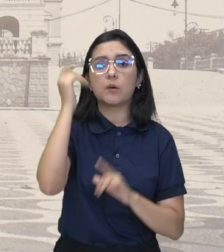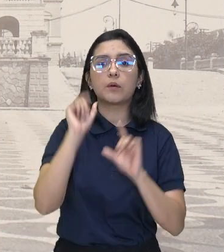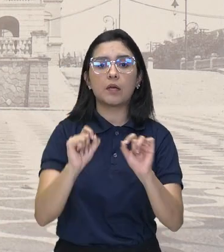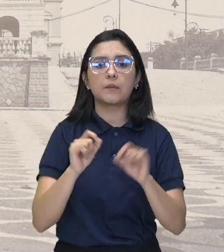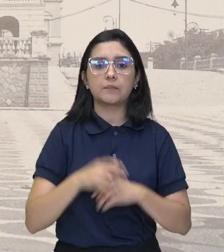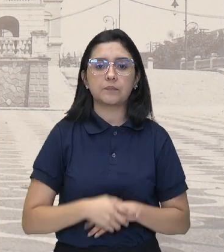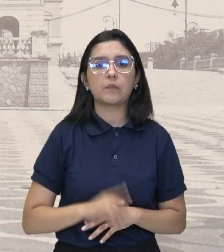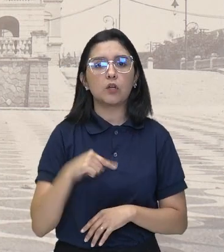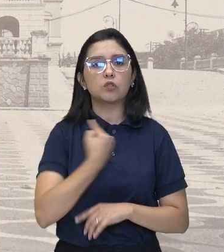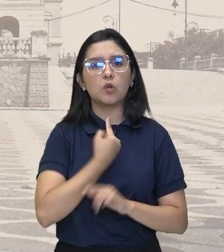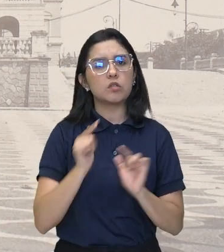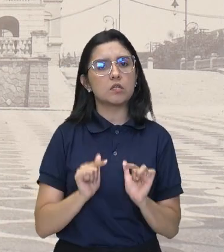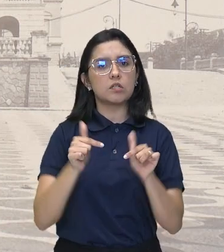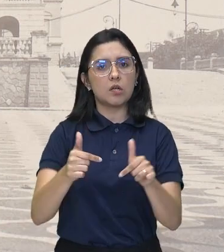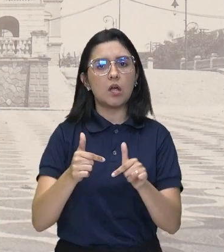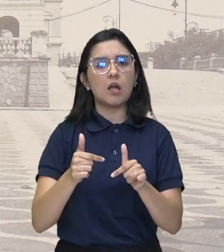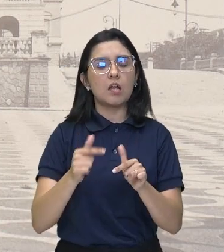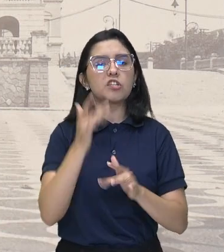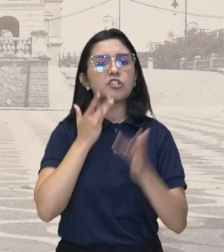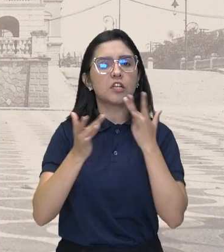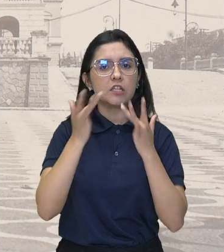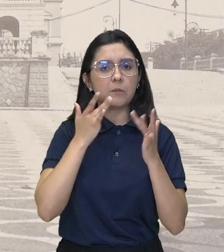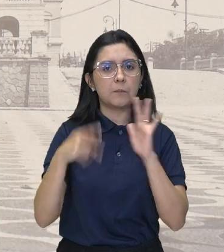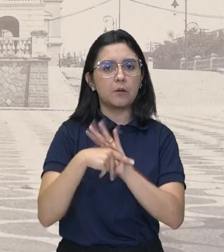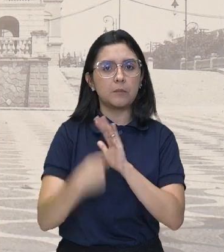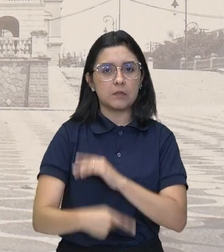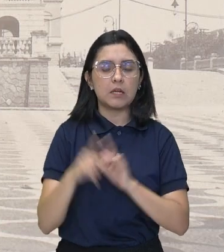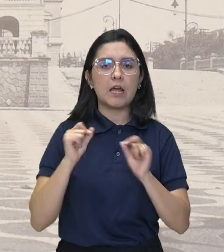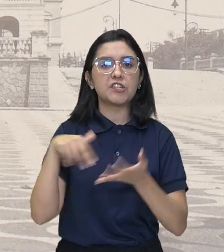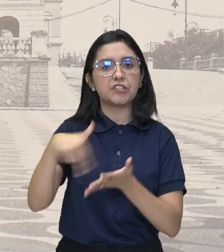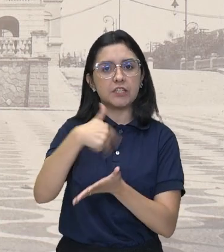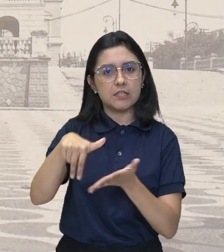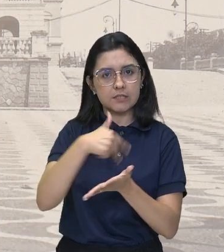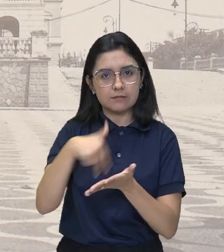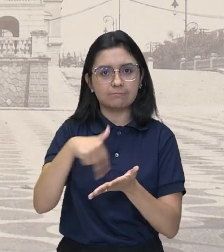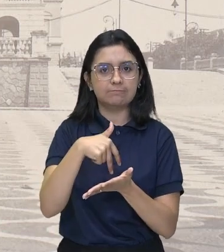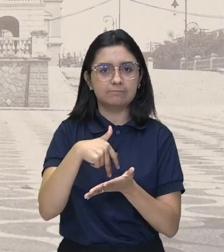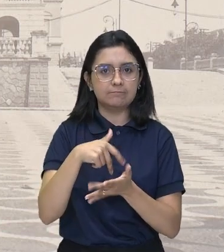nossas manifestações teatrais, as nossas danças,